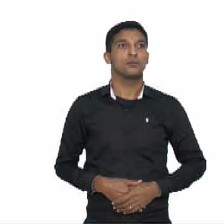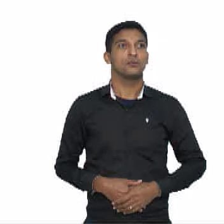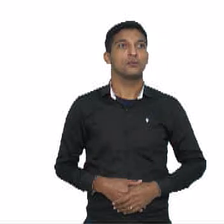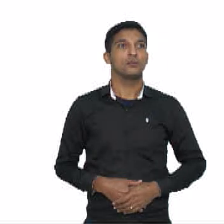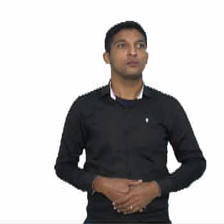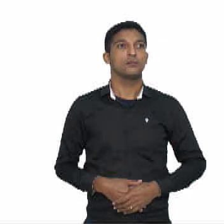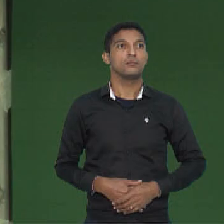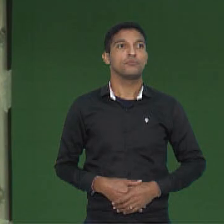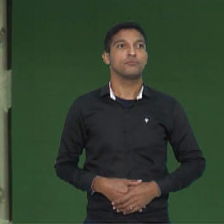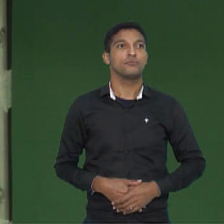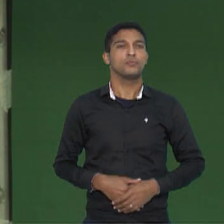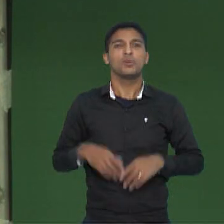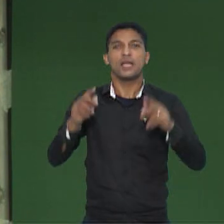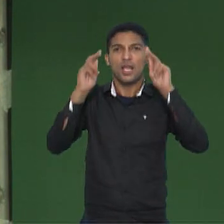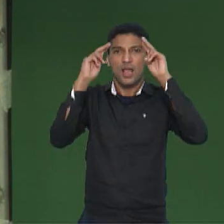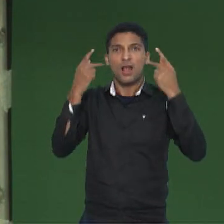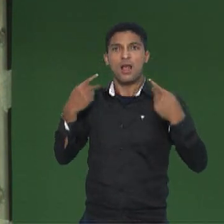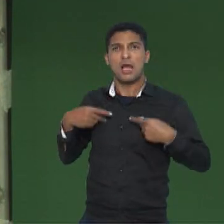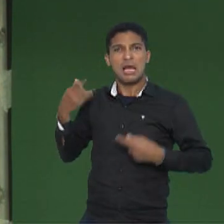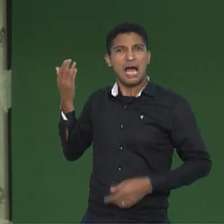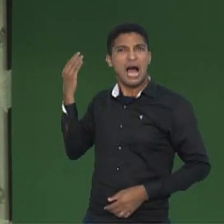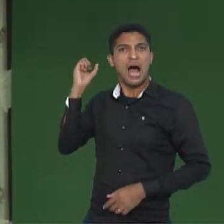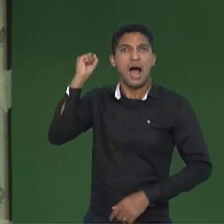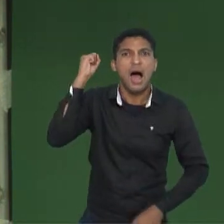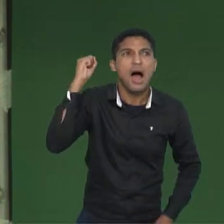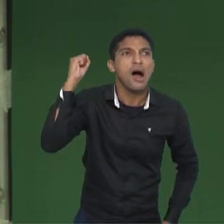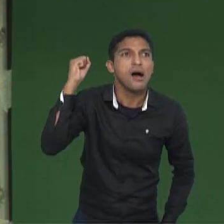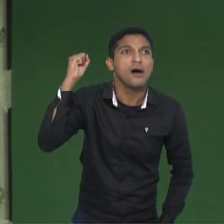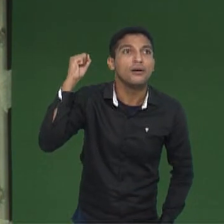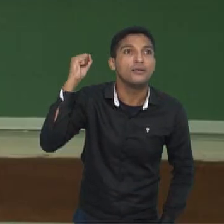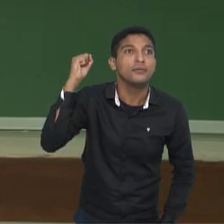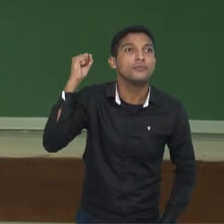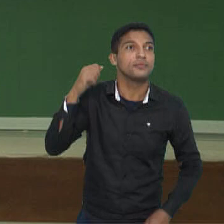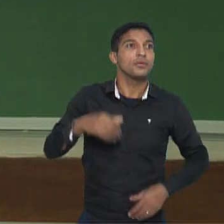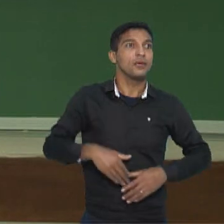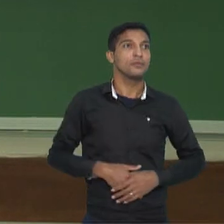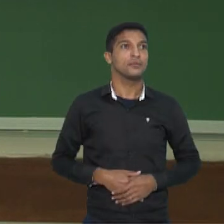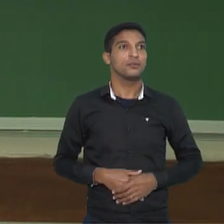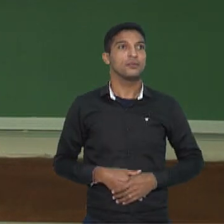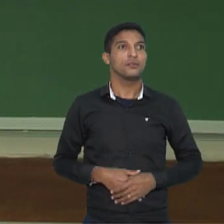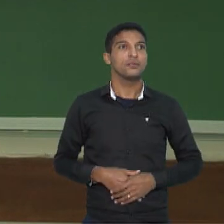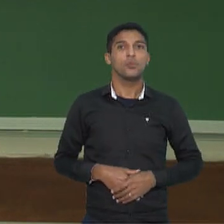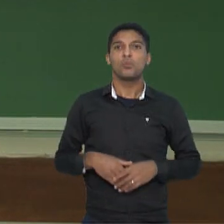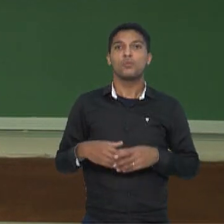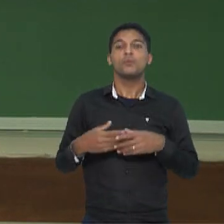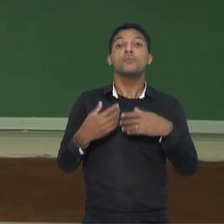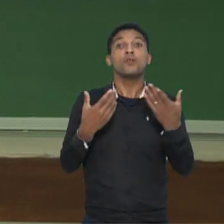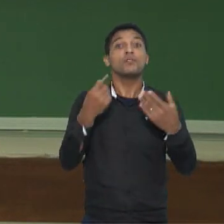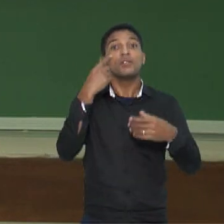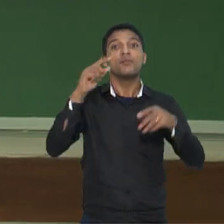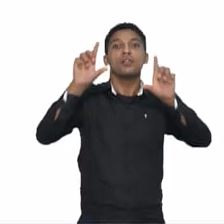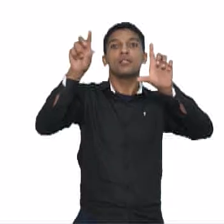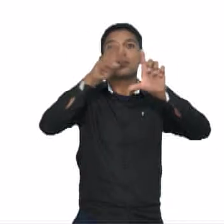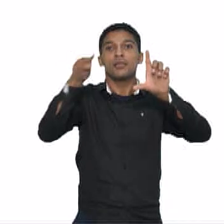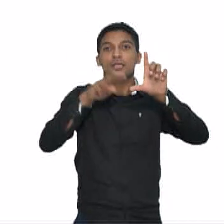qual movimento migratório? Letra A, B, C ou D? Com você.